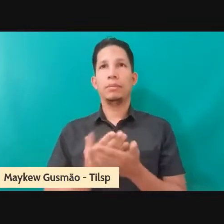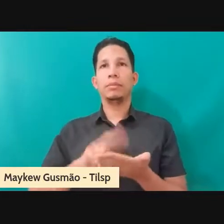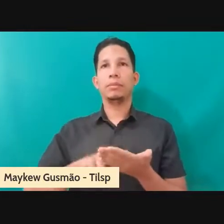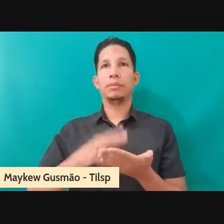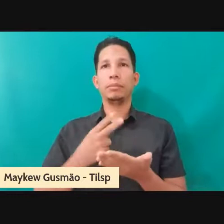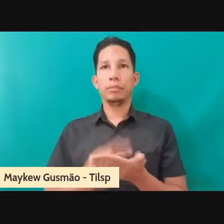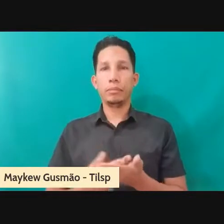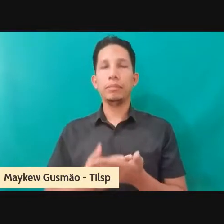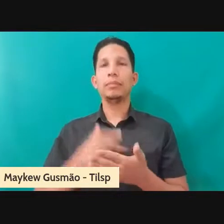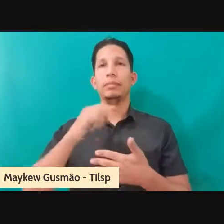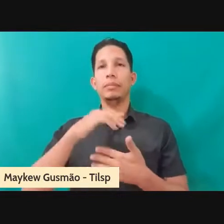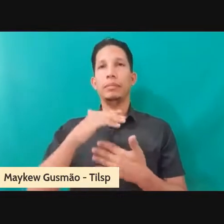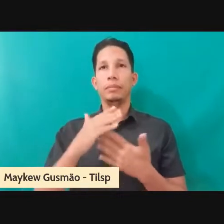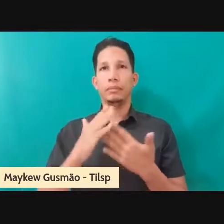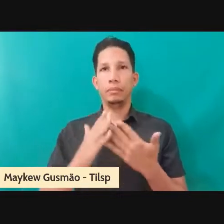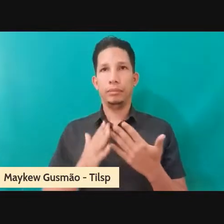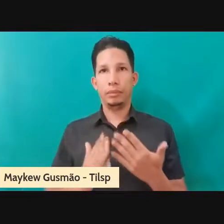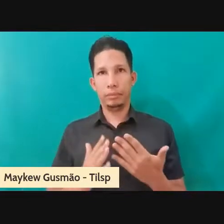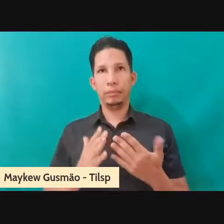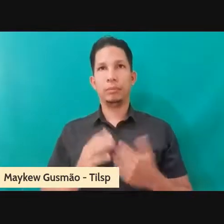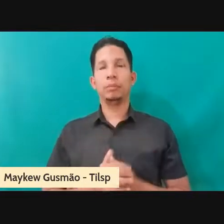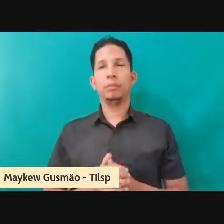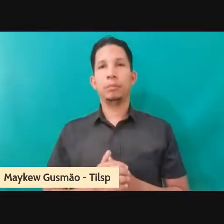de Sinais, Intertrades,